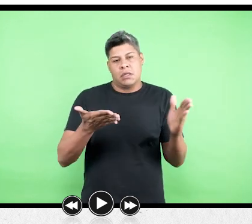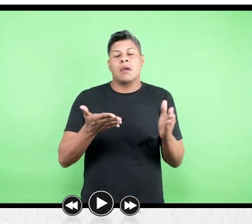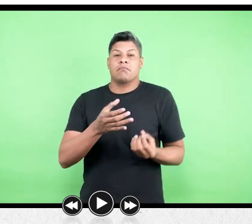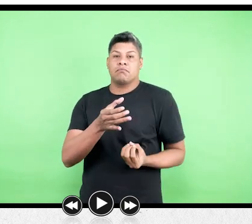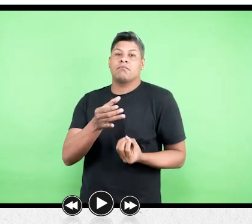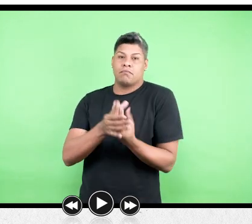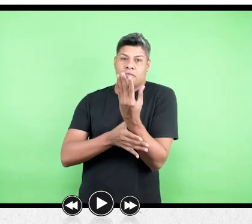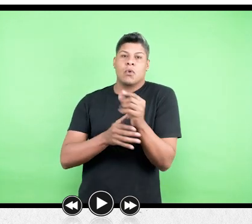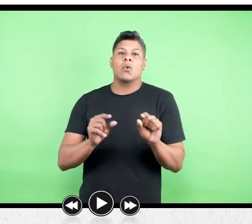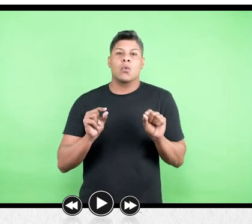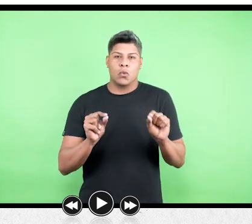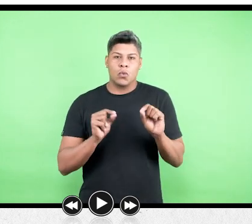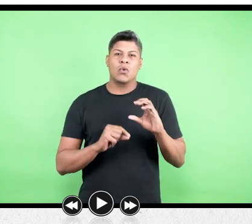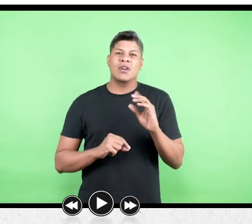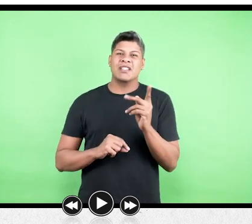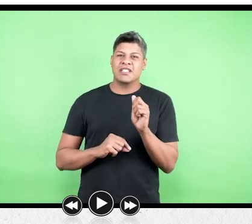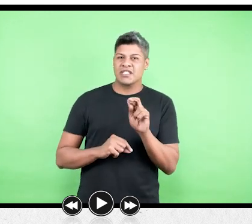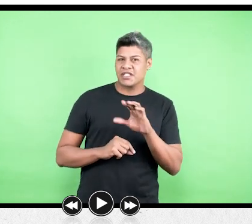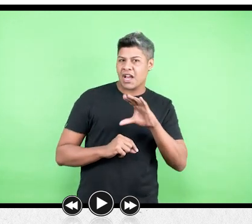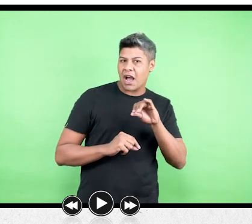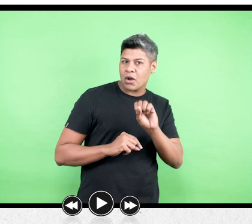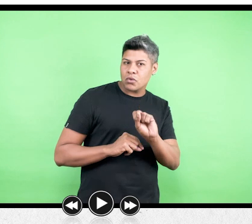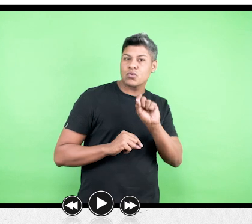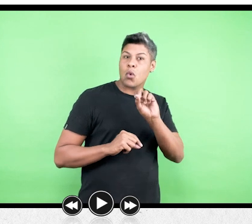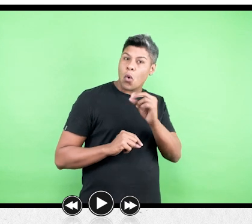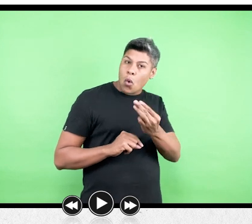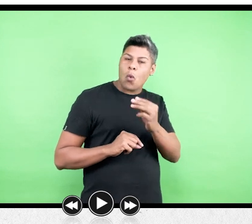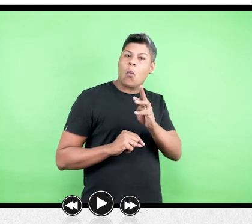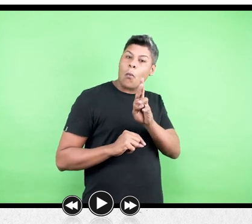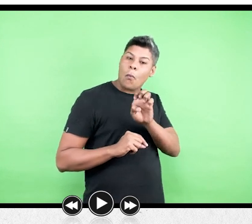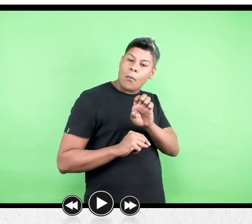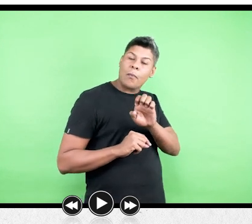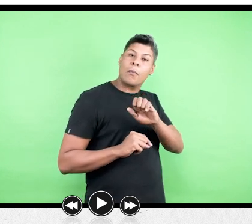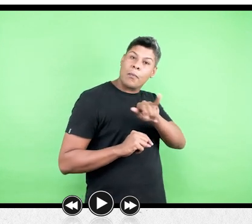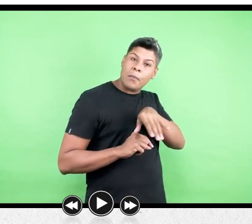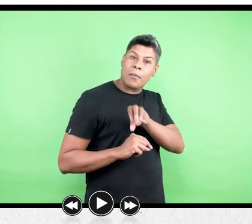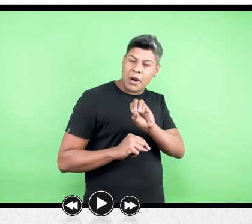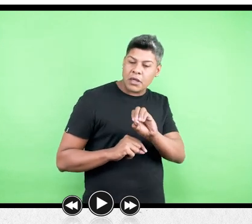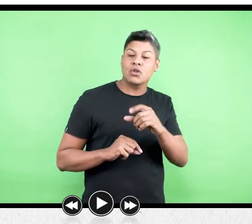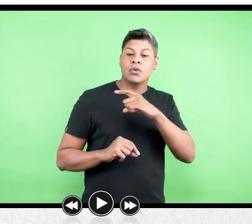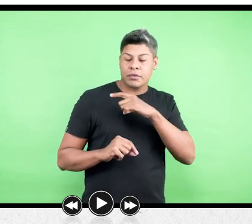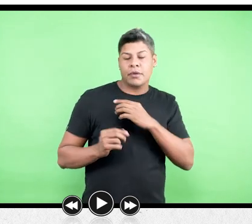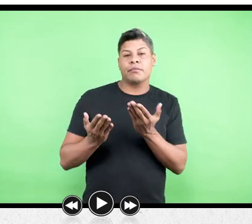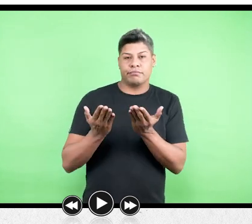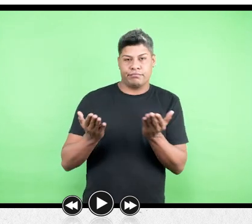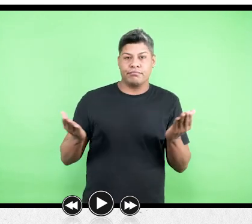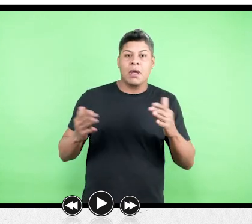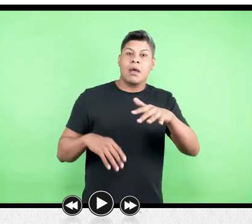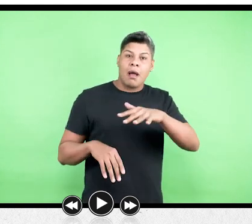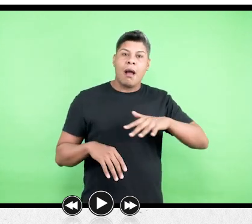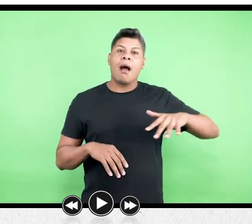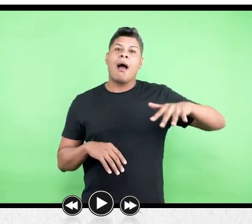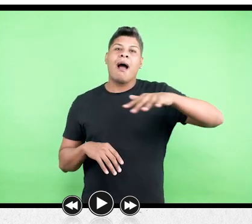formando os chamados charcos ou brejos. Então, a gente tem aqui a área